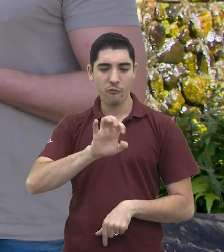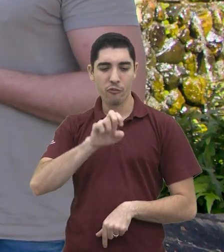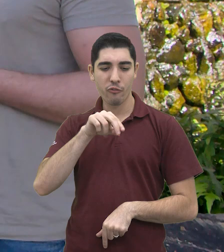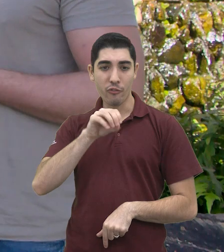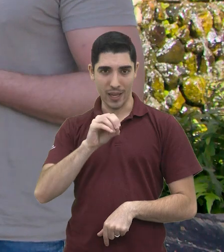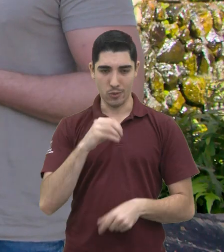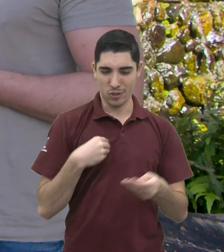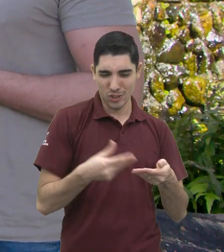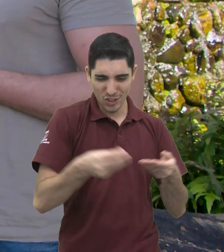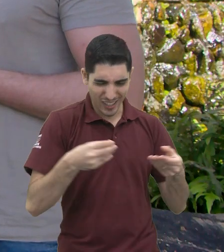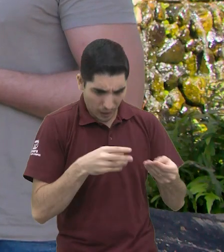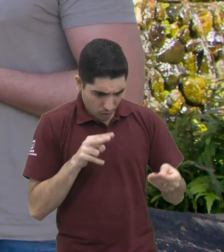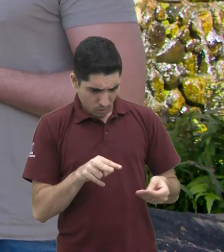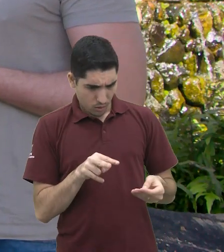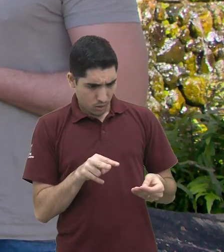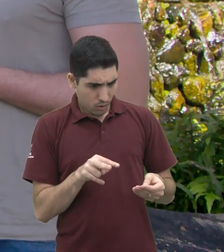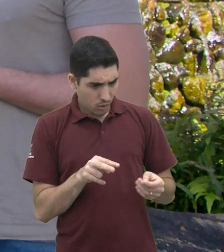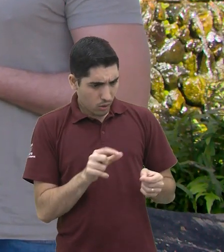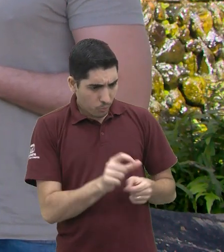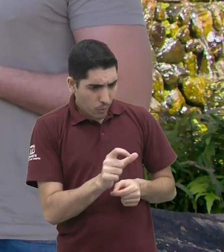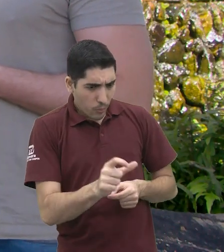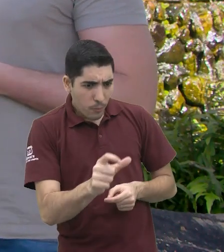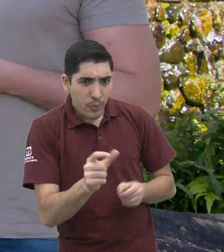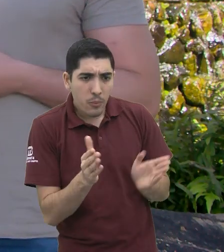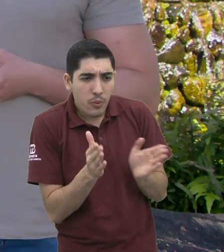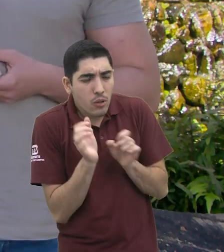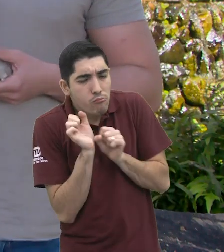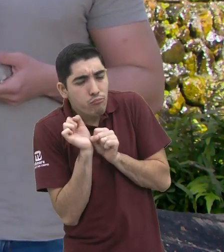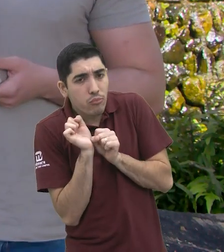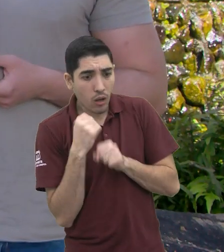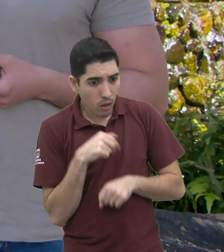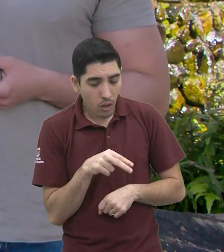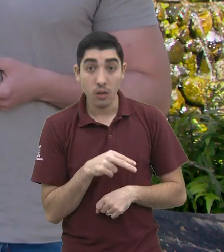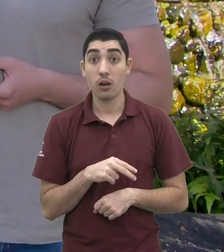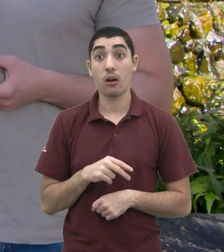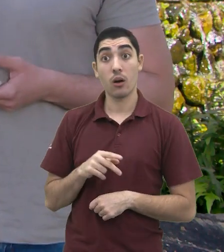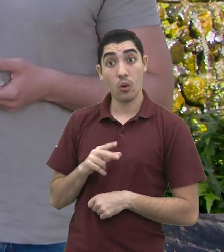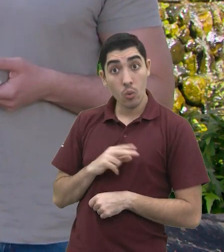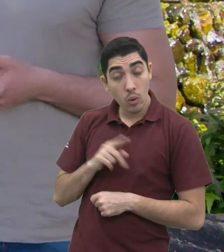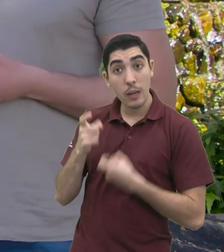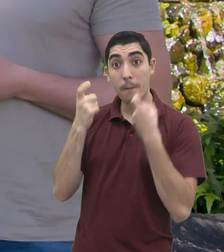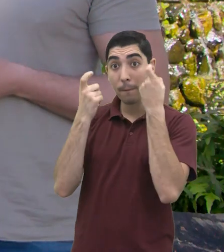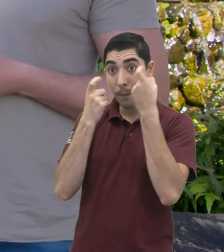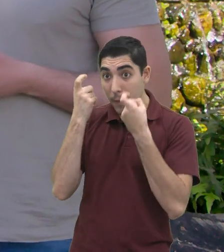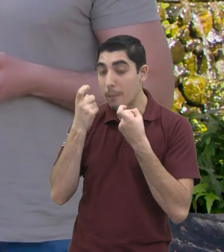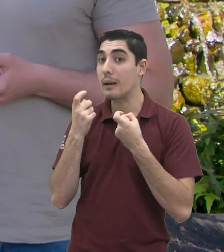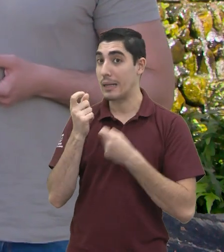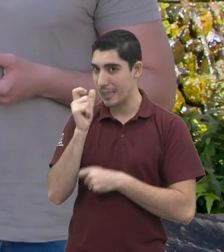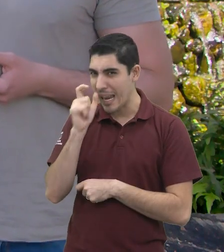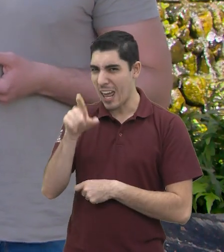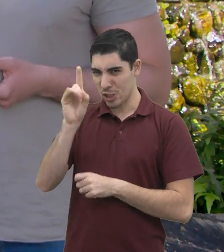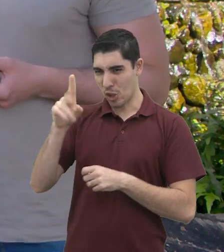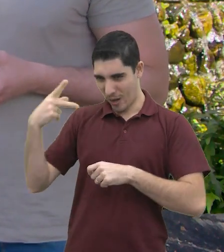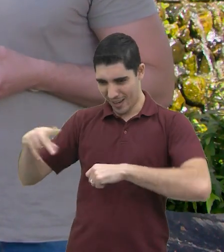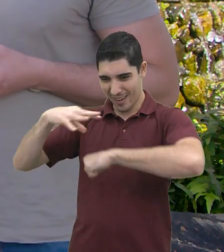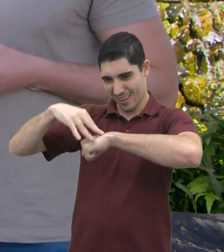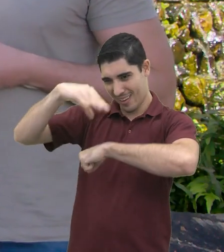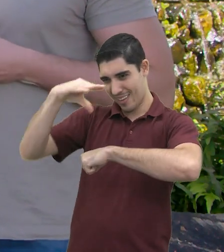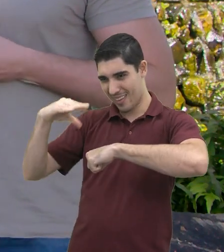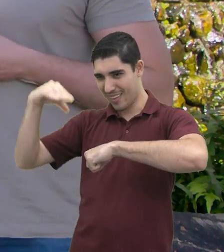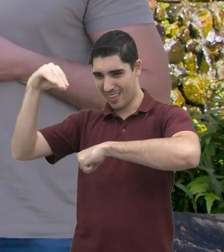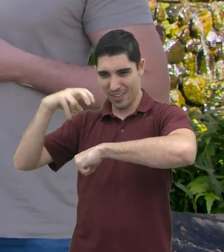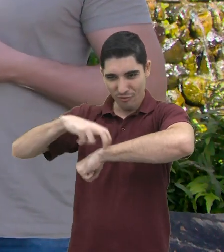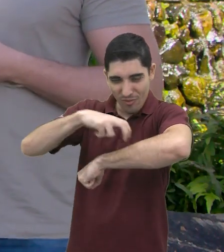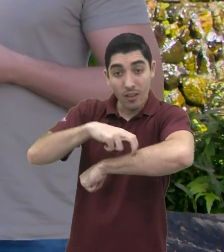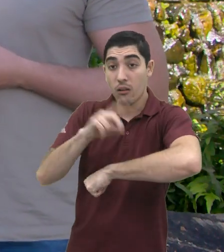por cima, tava lá eles deitadinhos. Olha só, e isso é uma preocupação interessante, porque não só gerbil, né, que é o esquilo da